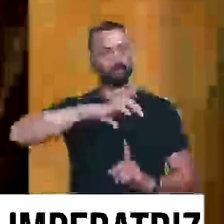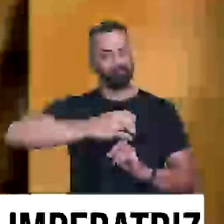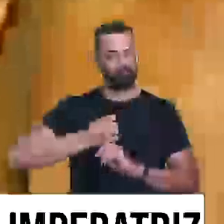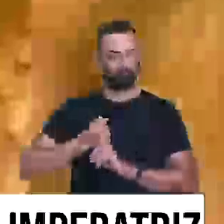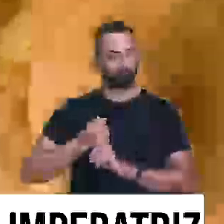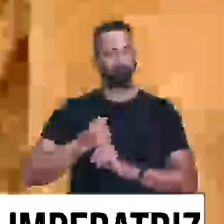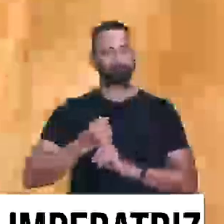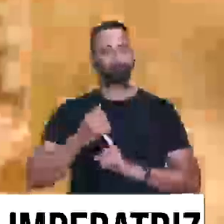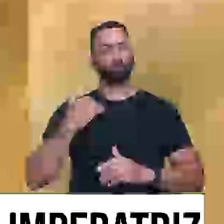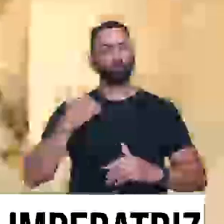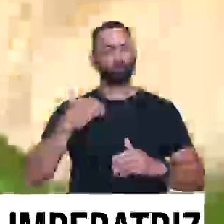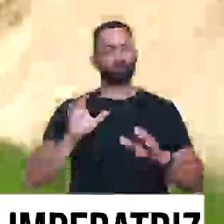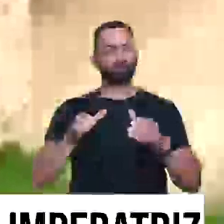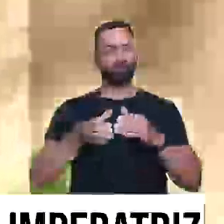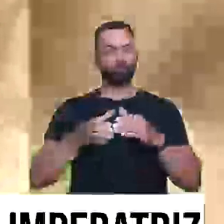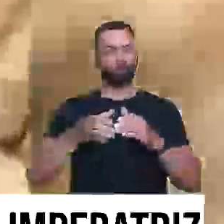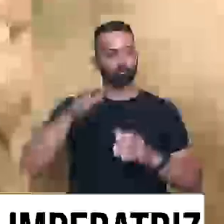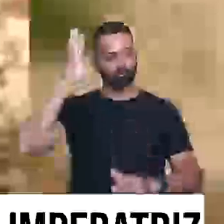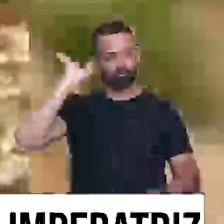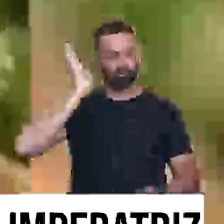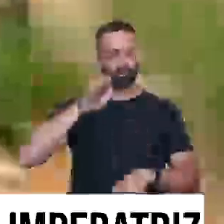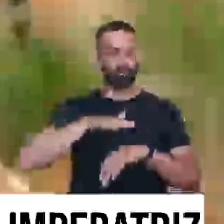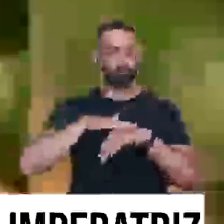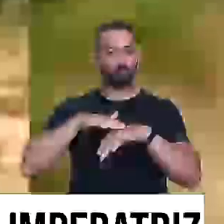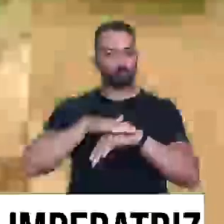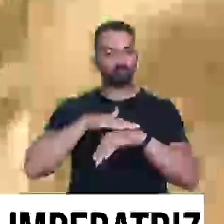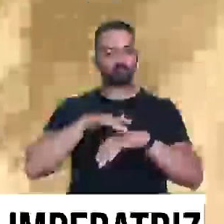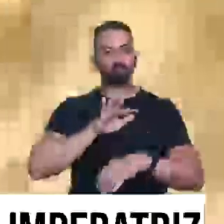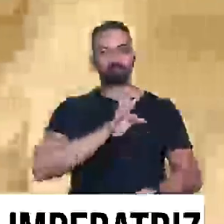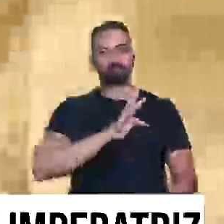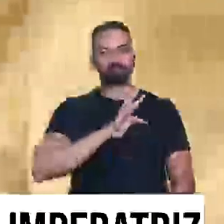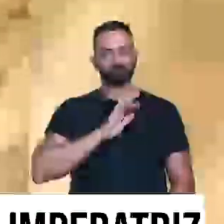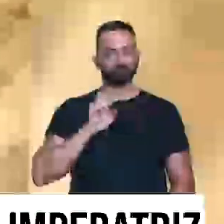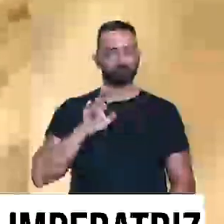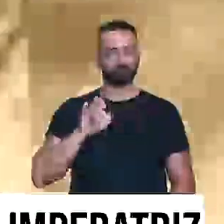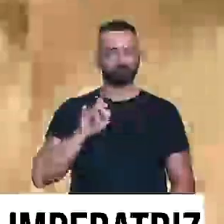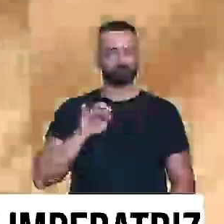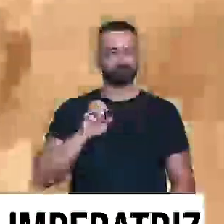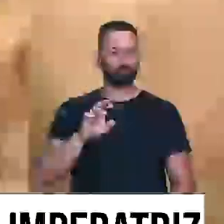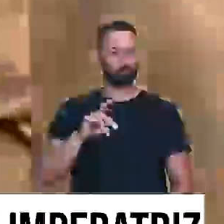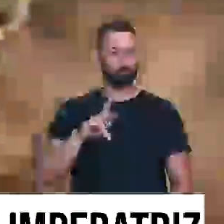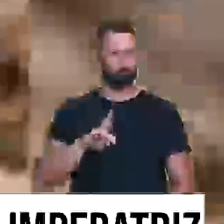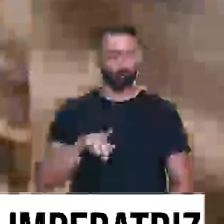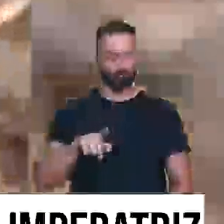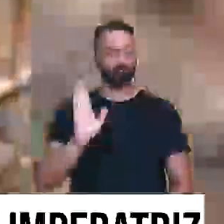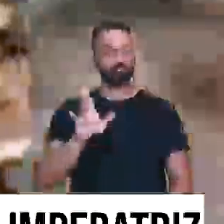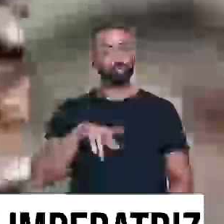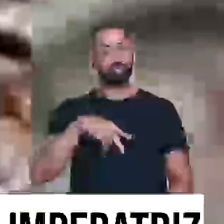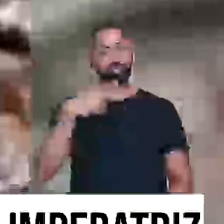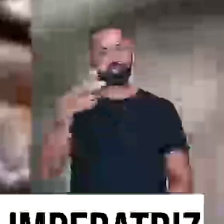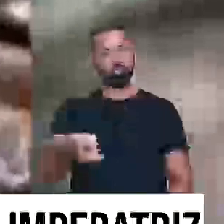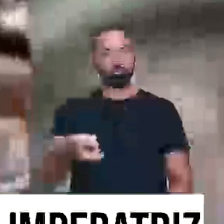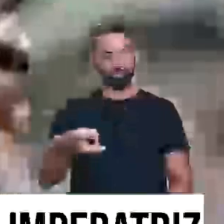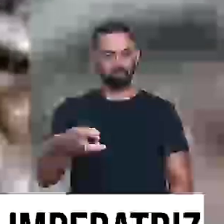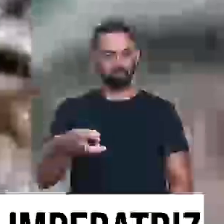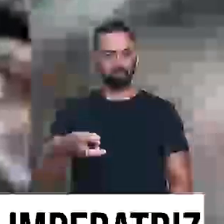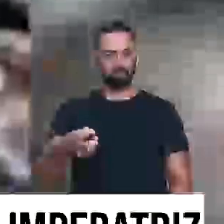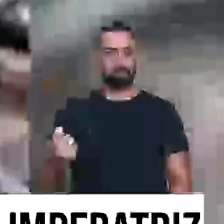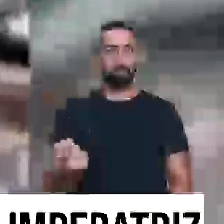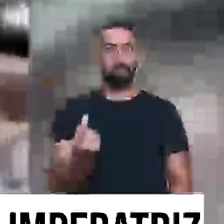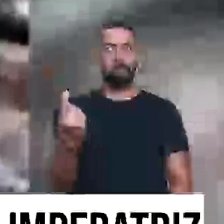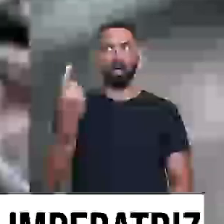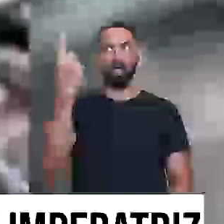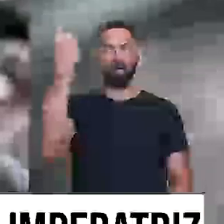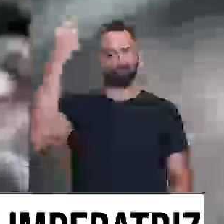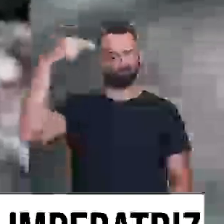Ele foi resgatado pelo corpo de bombeiros a gente conversou com a polícia de Buriticupu quem informou que apesar da queda